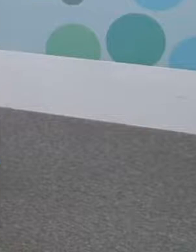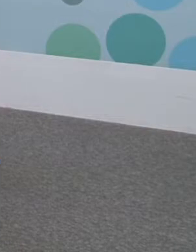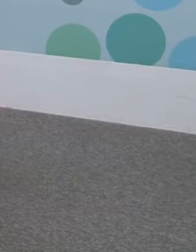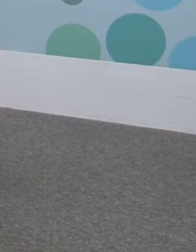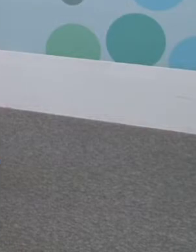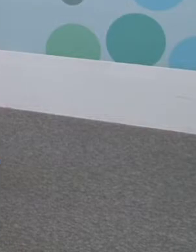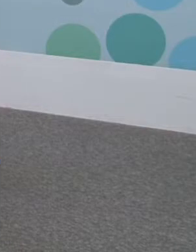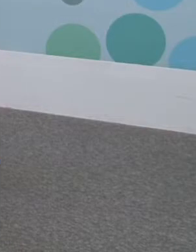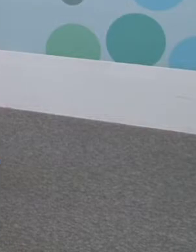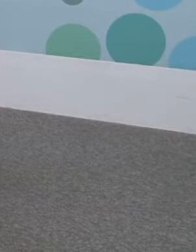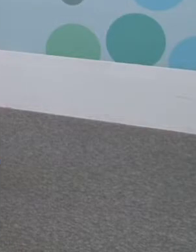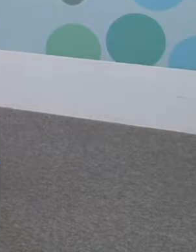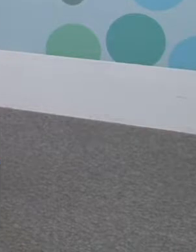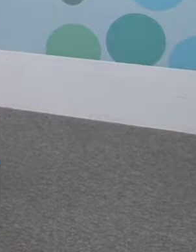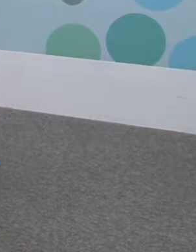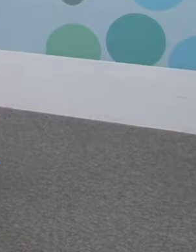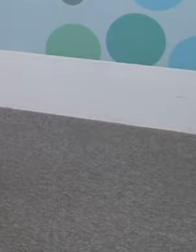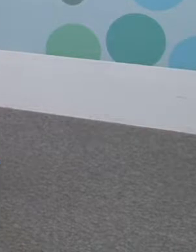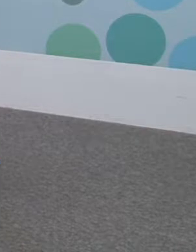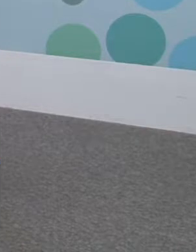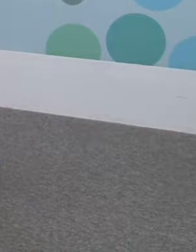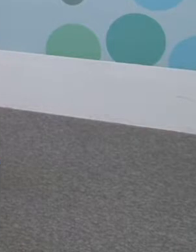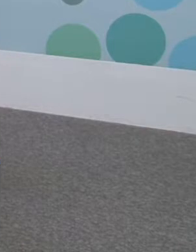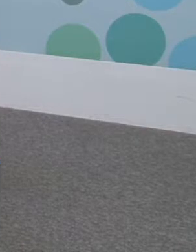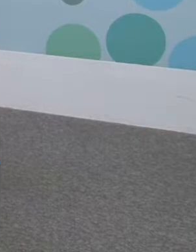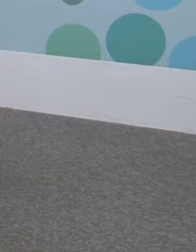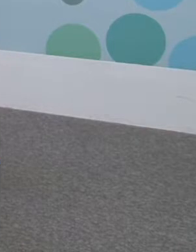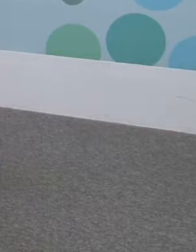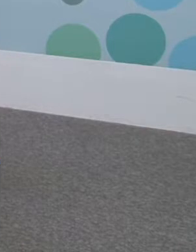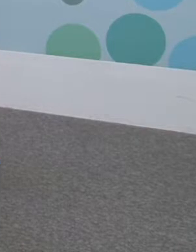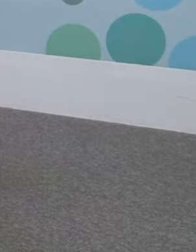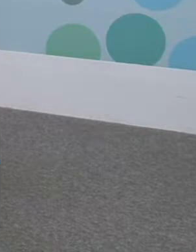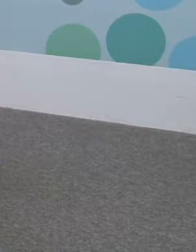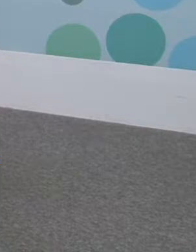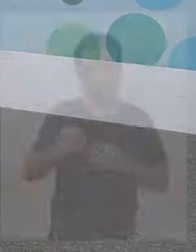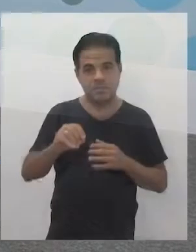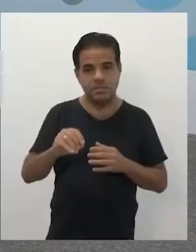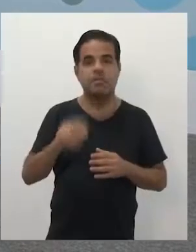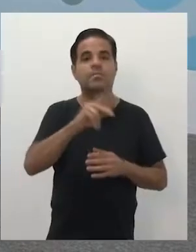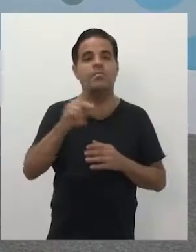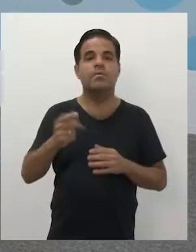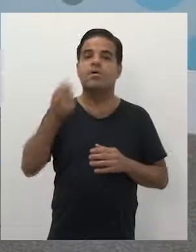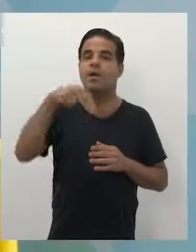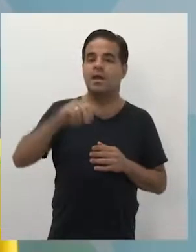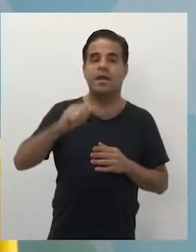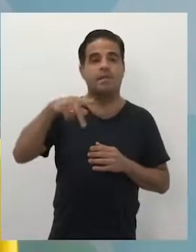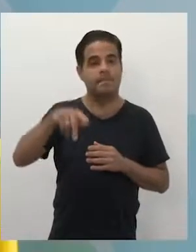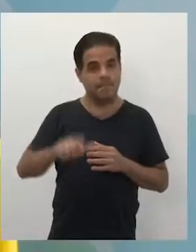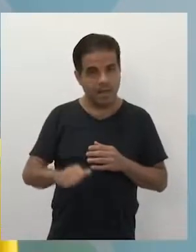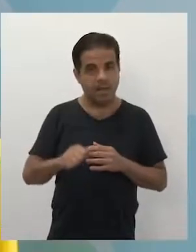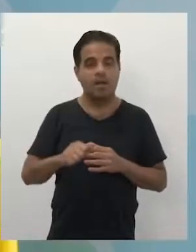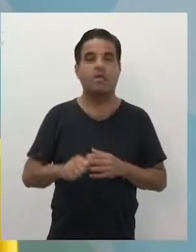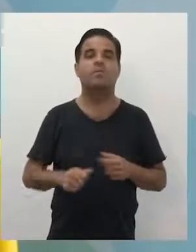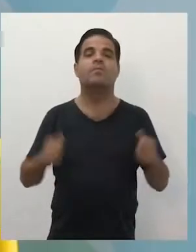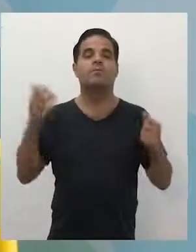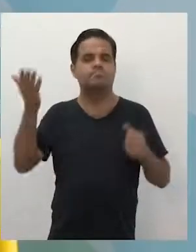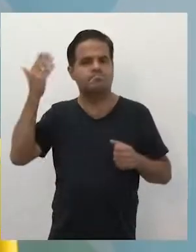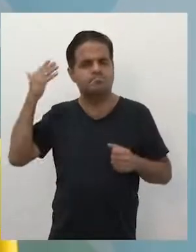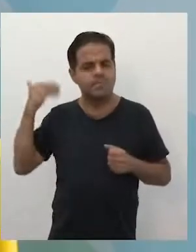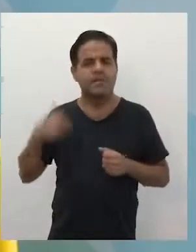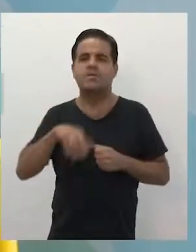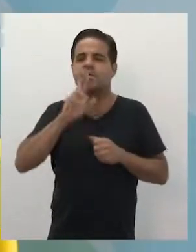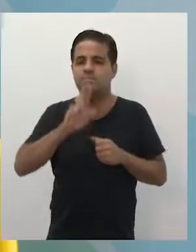Voltamos. Pro Alex, presente do indicativo. Só essa? Pro Ana Paula, pretérito.